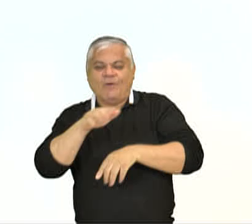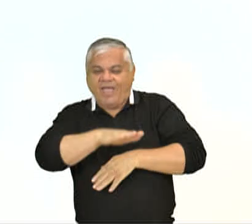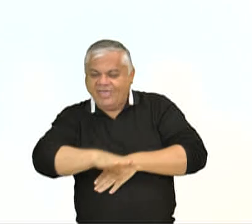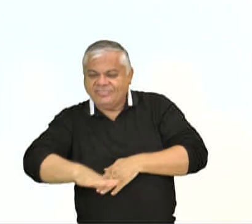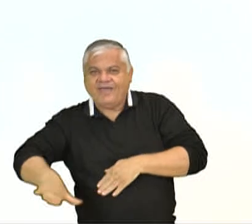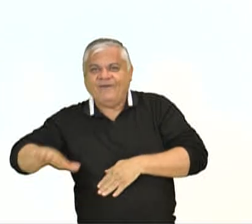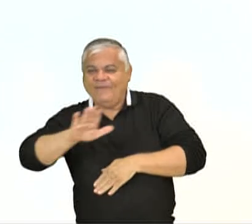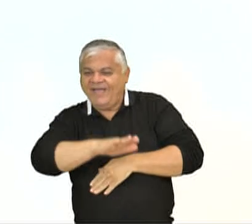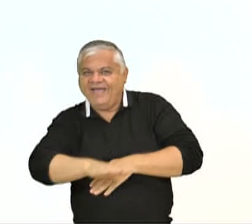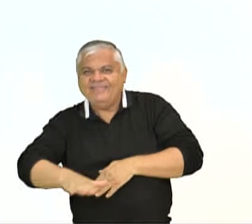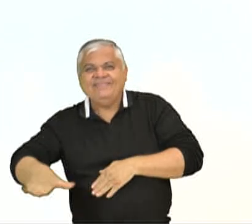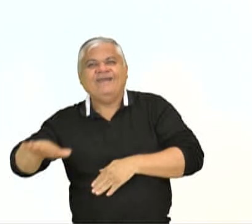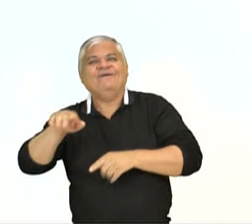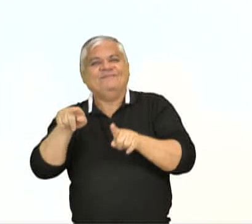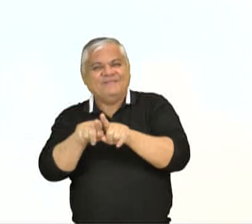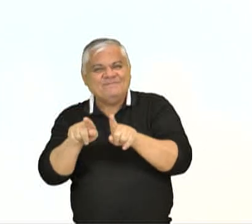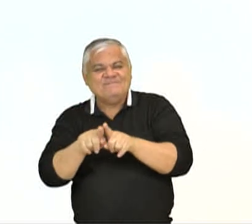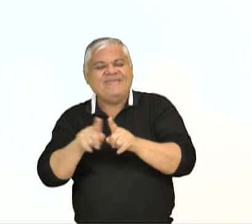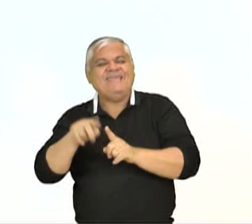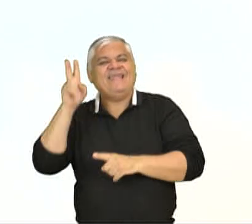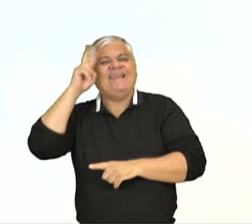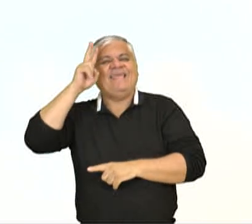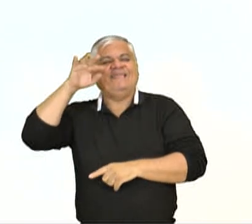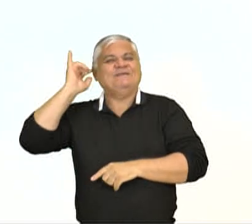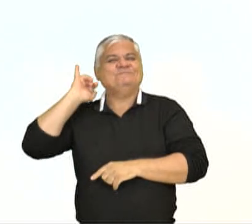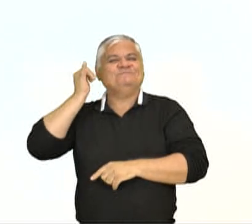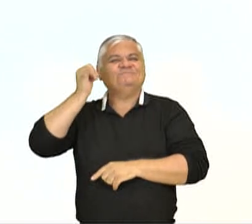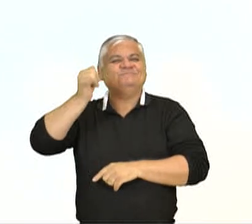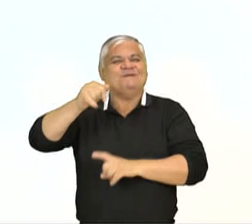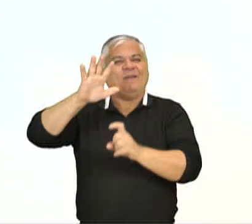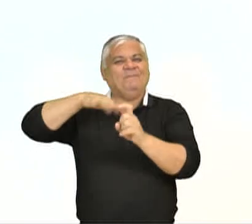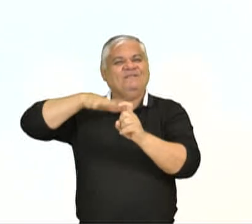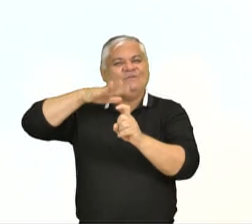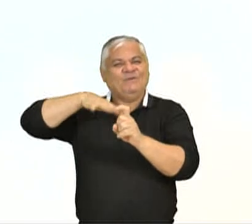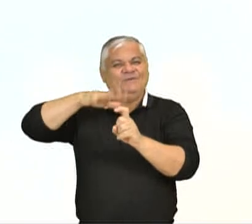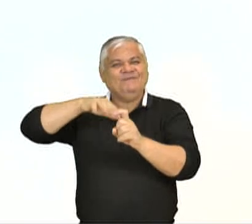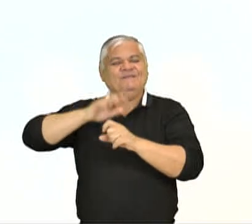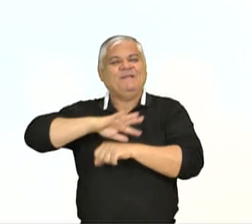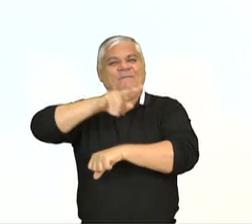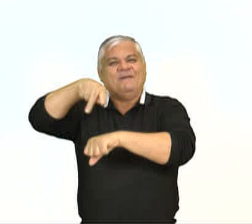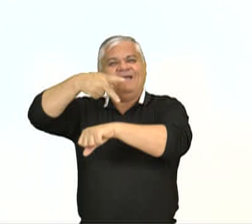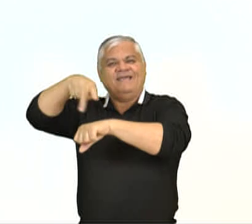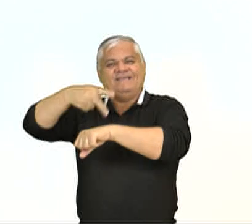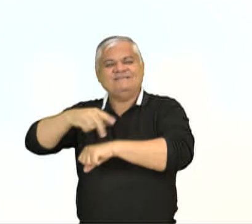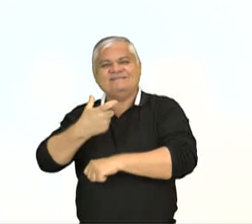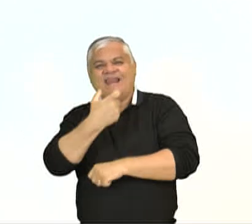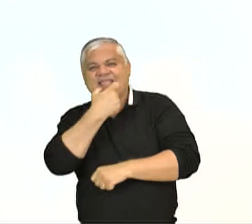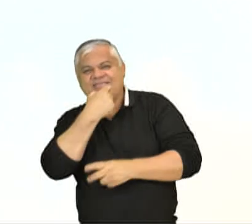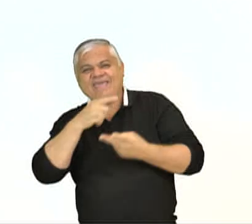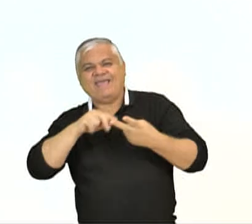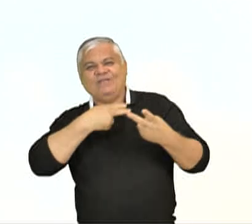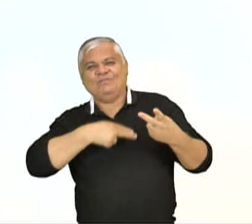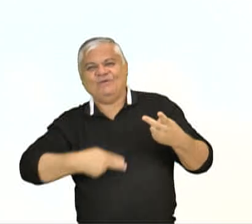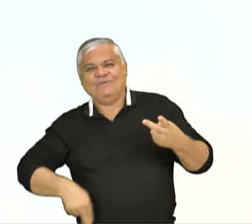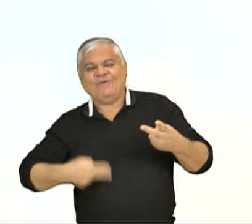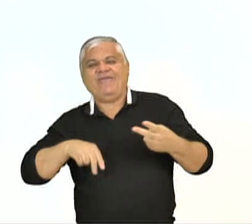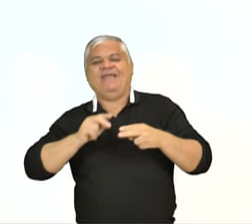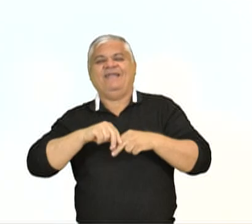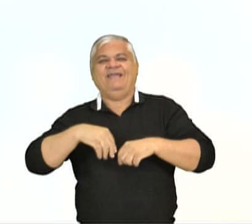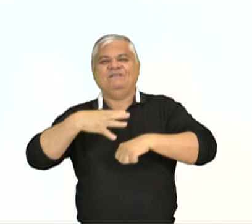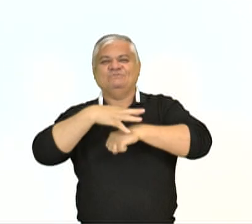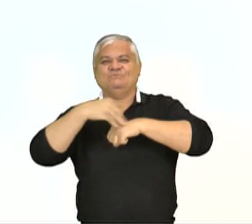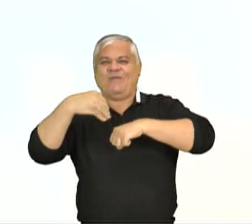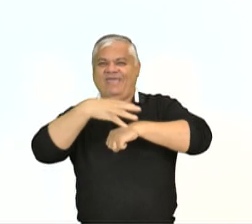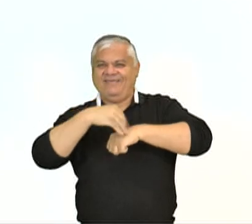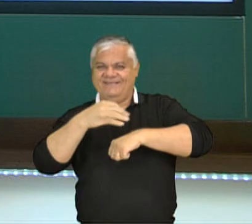outros seres do além em lendas da mitologia celta e escandinava, em países como Inglaterra, Noruega e Suécia, né, para a gente